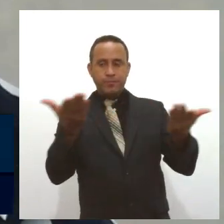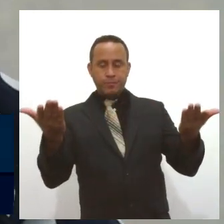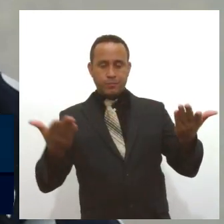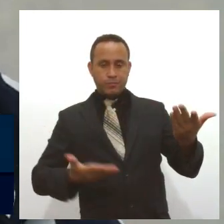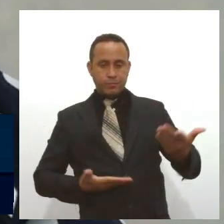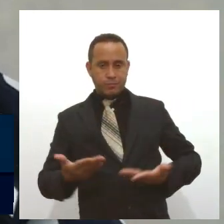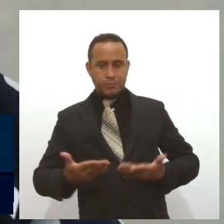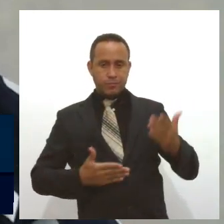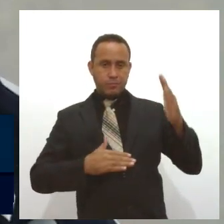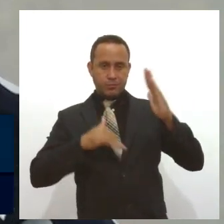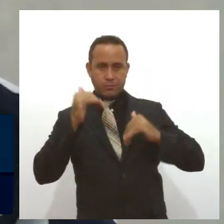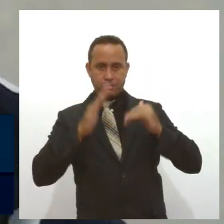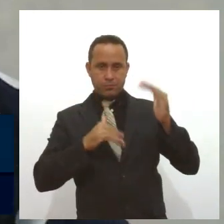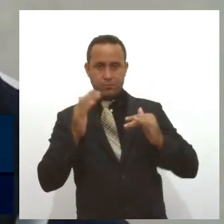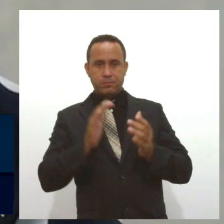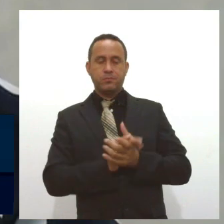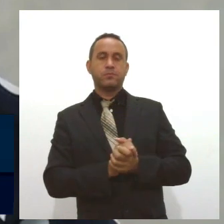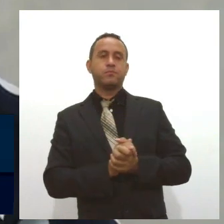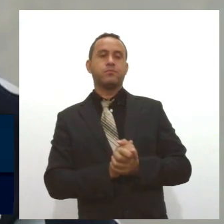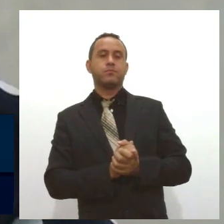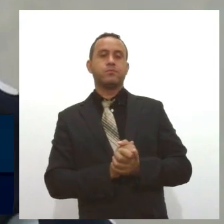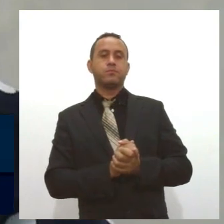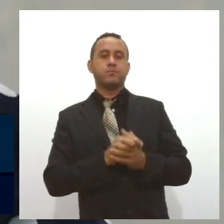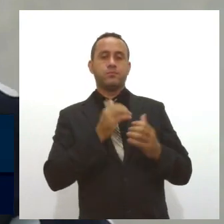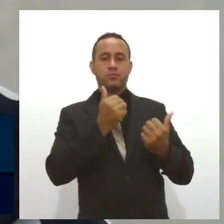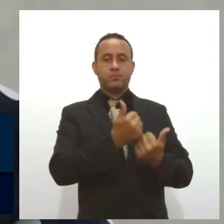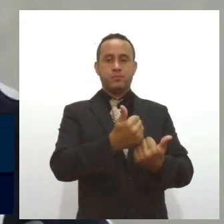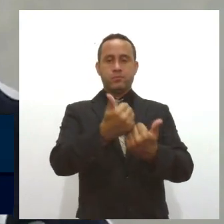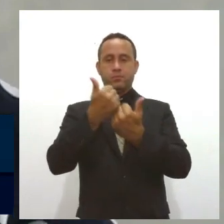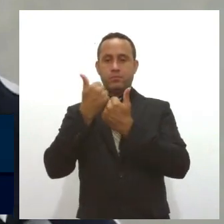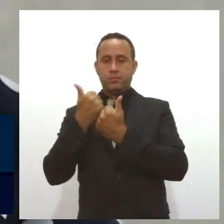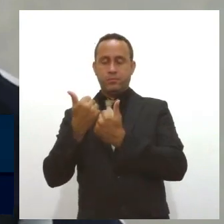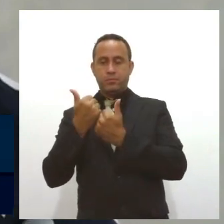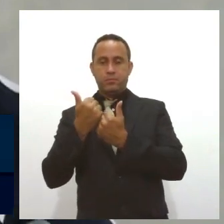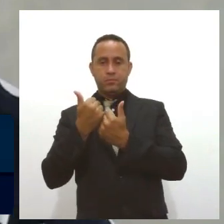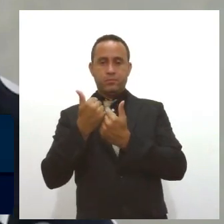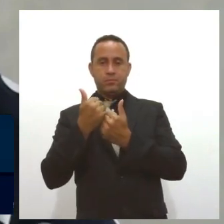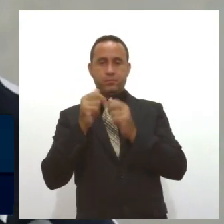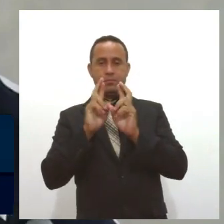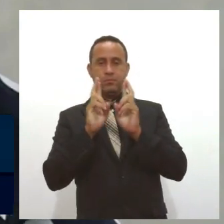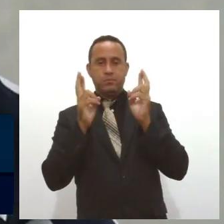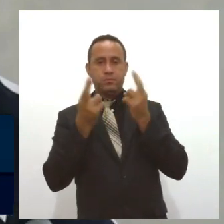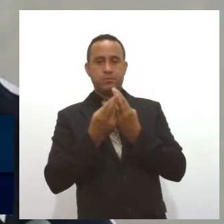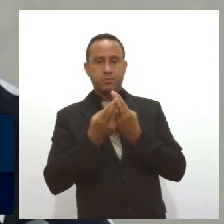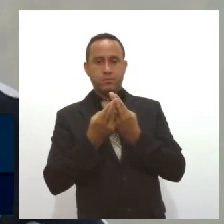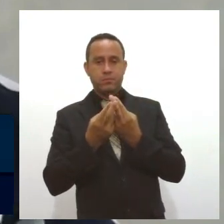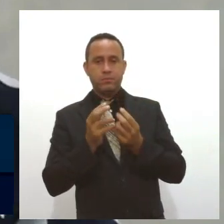servidores, os assistentes dessa sessão e